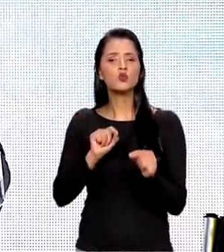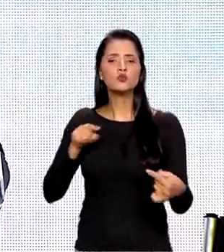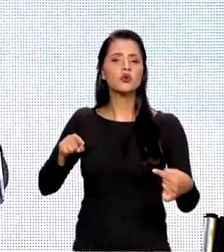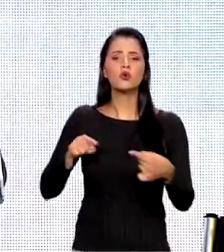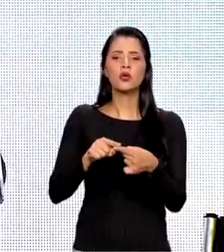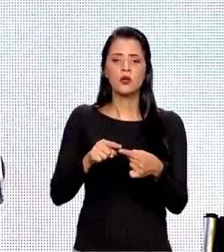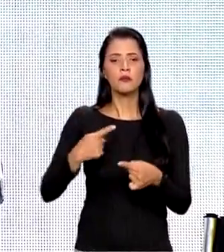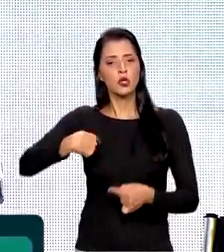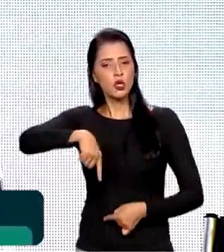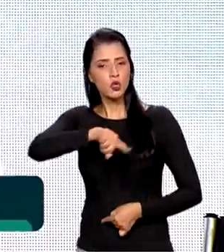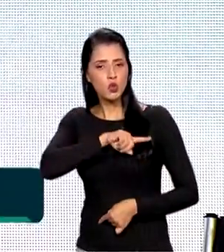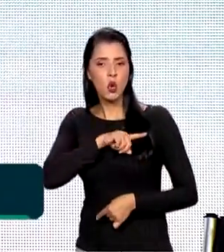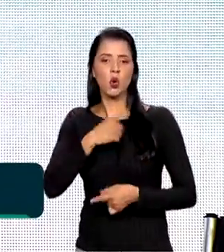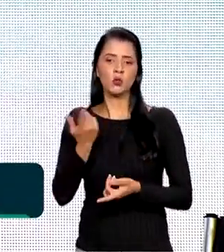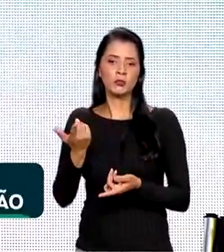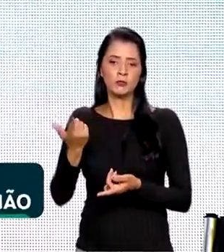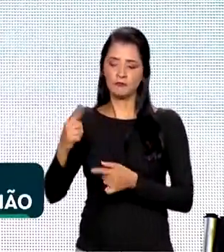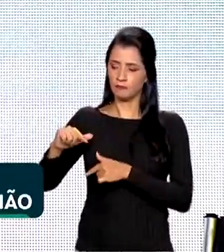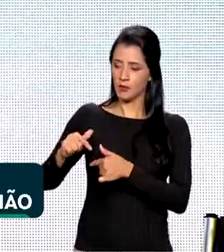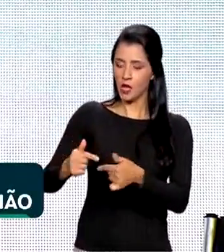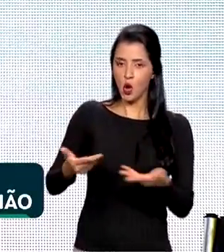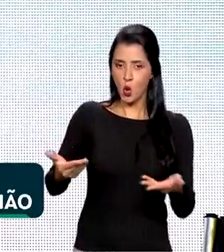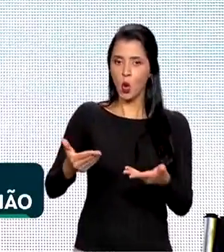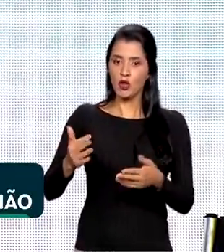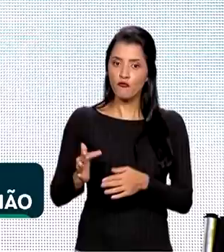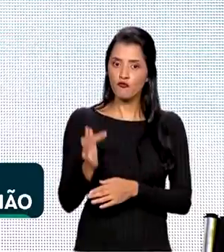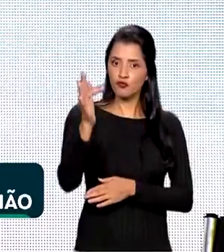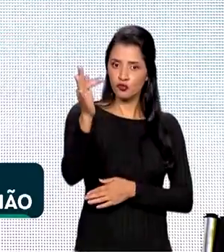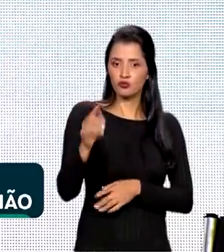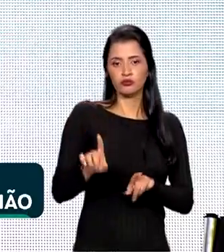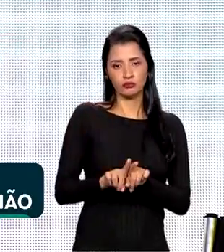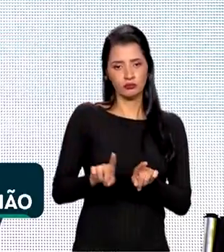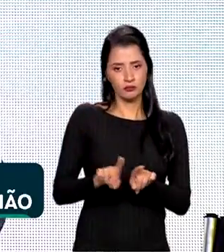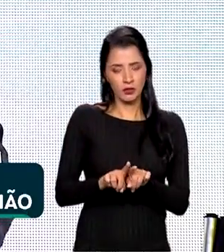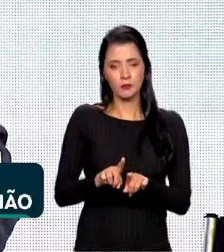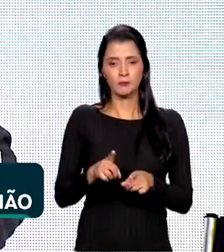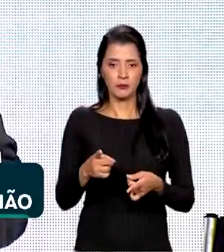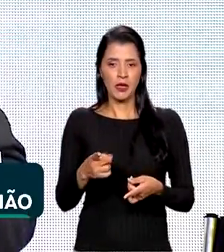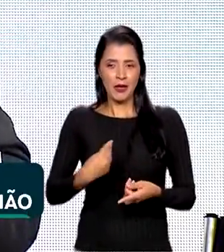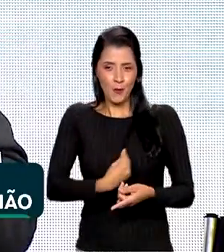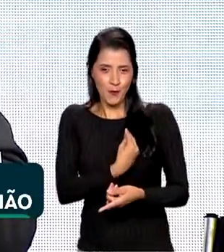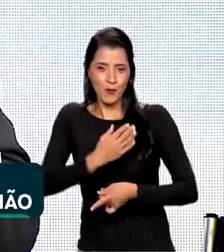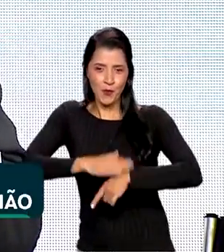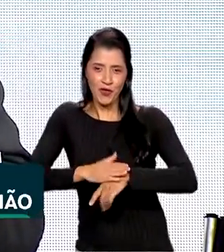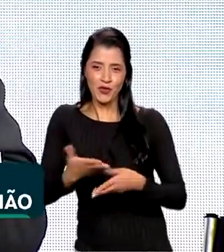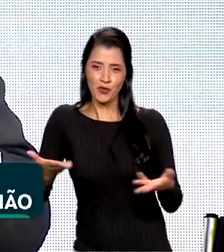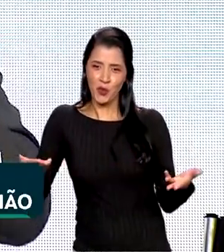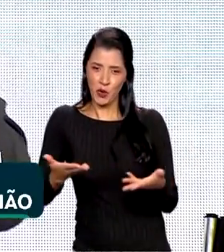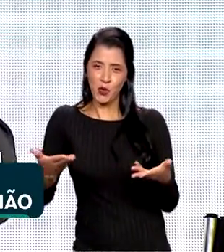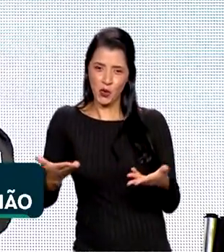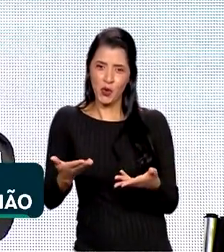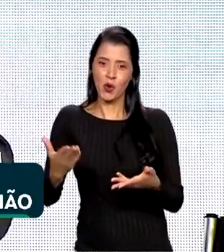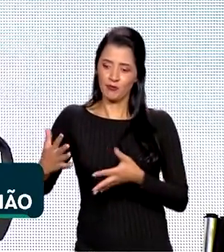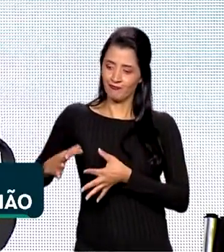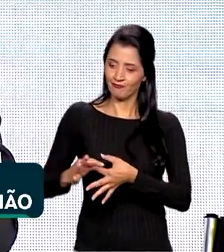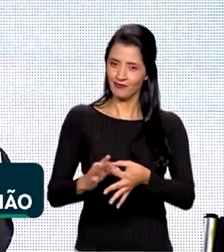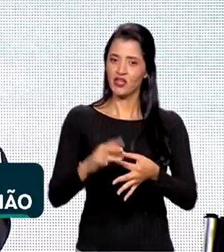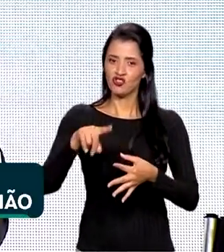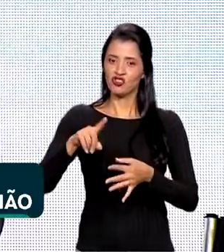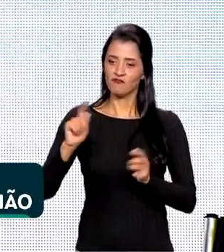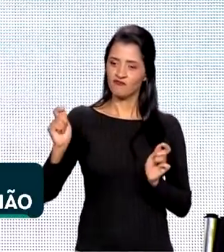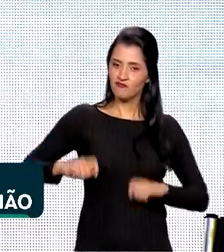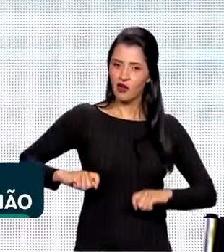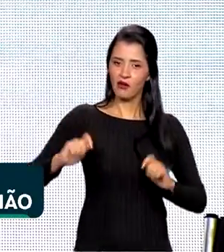a nossa geração e as futuras gerações. Nós vivenciamos um momento de grandes possibilidades